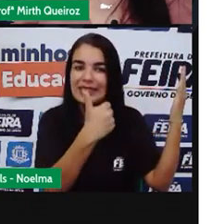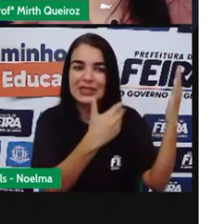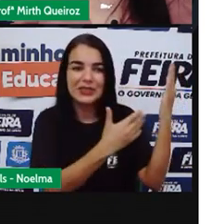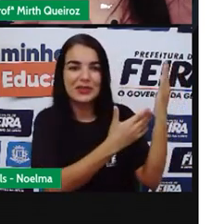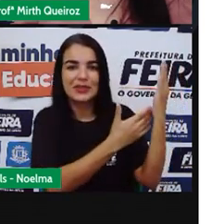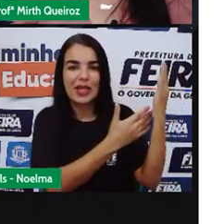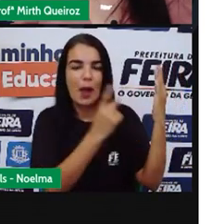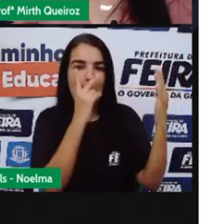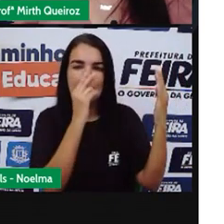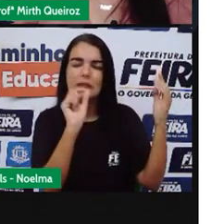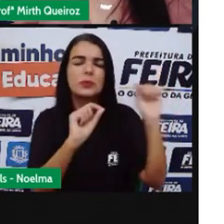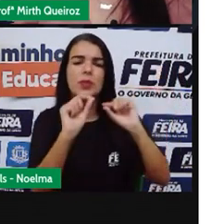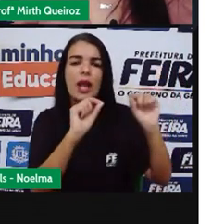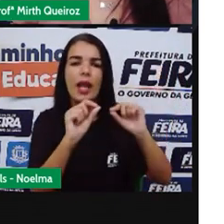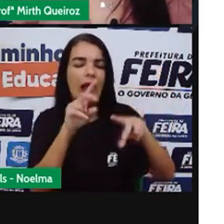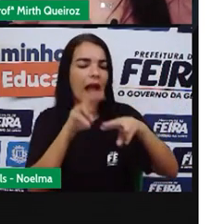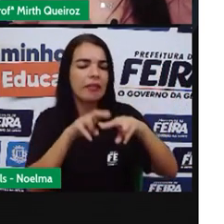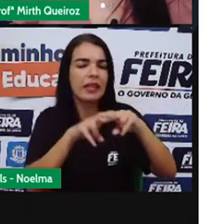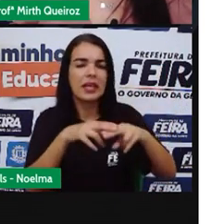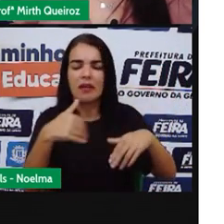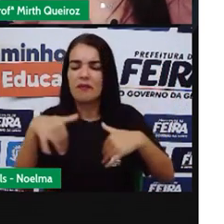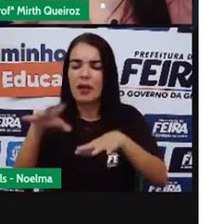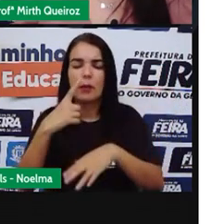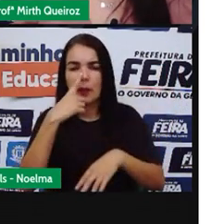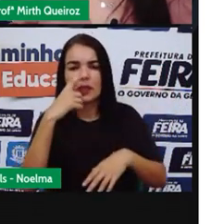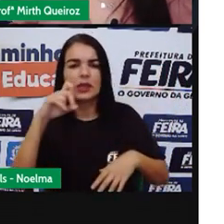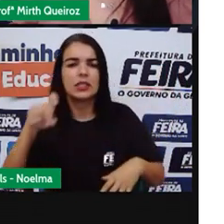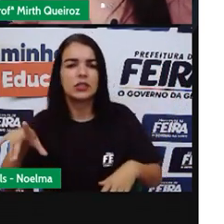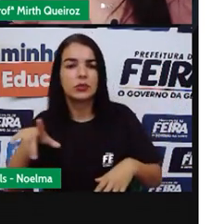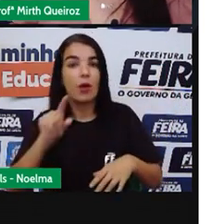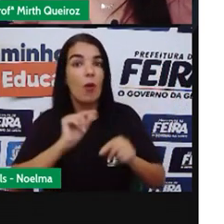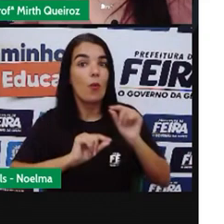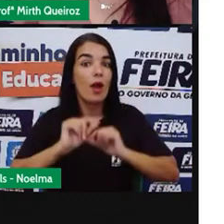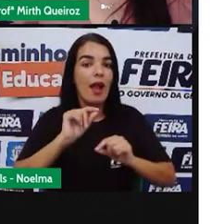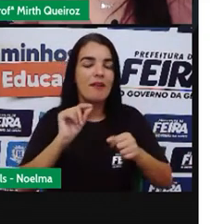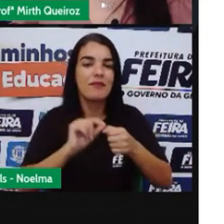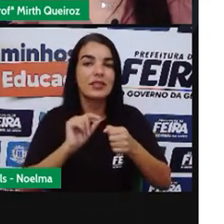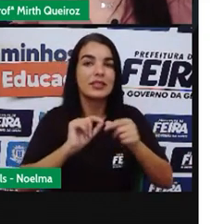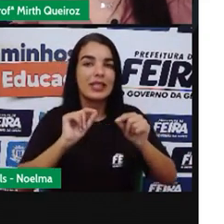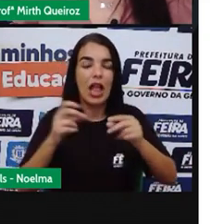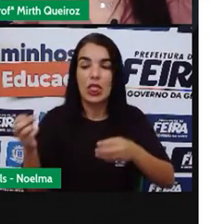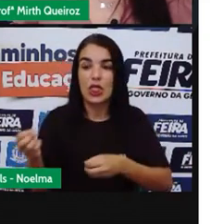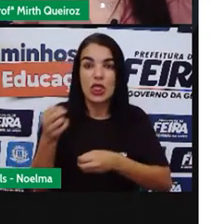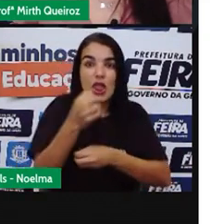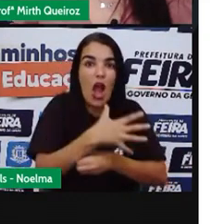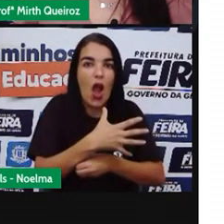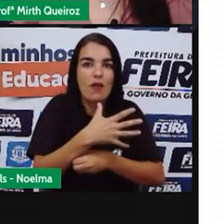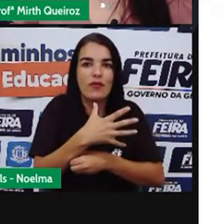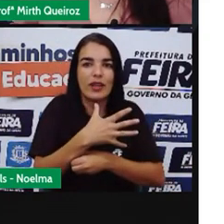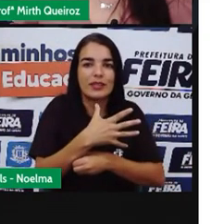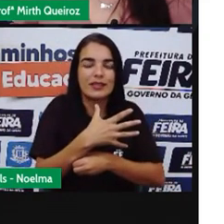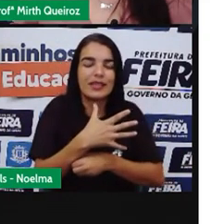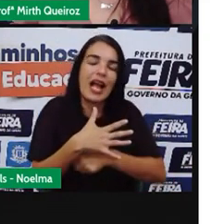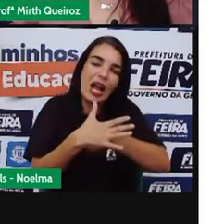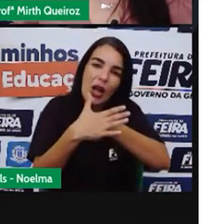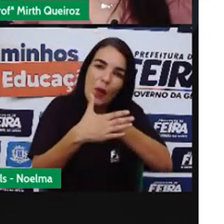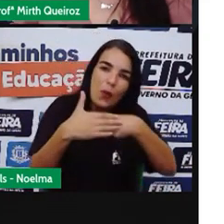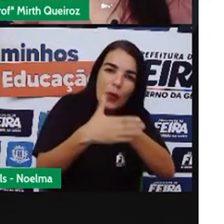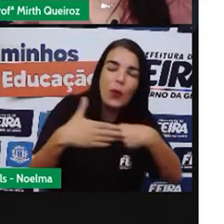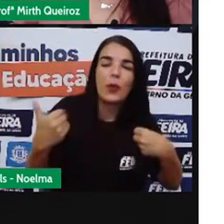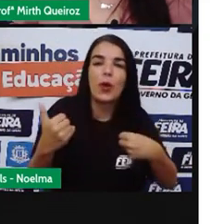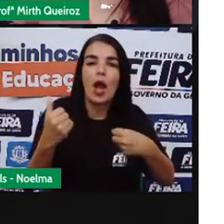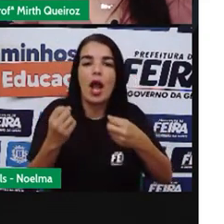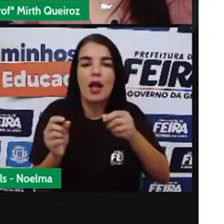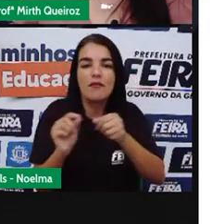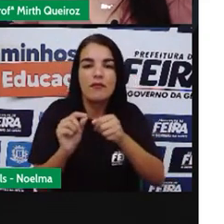que seriam jogados no lixo, né? Ele utilizou aqui uma cadeira e a partir dessa cadeira ele